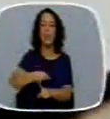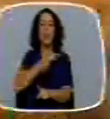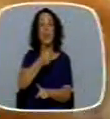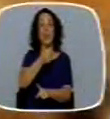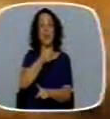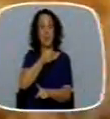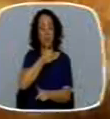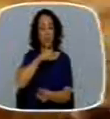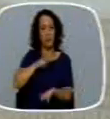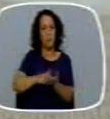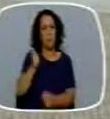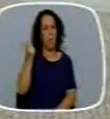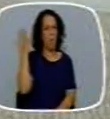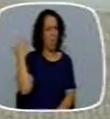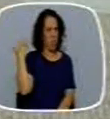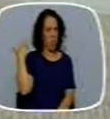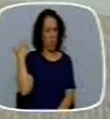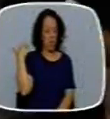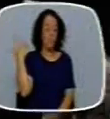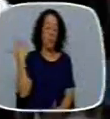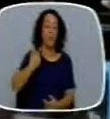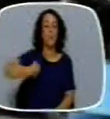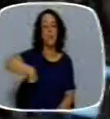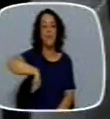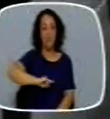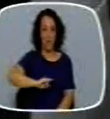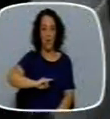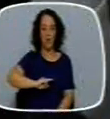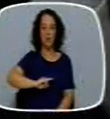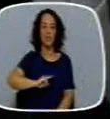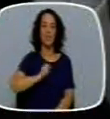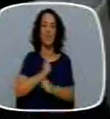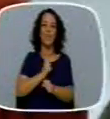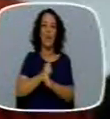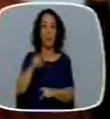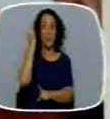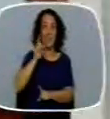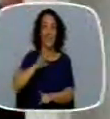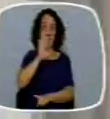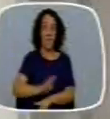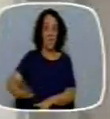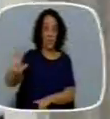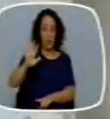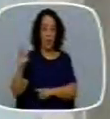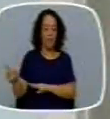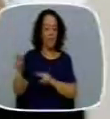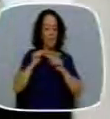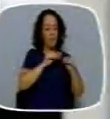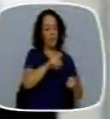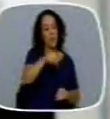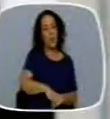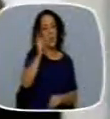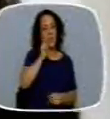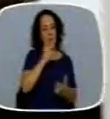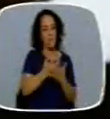há relativamente pouco tempo e por isso nós fomos buscar aquilo que usámos no Dia Nacional para hoje assinalar este dia.